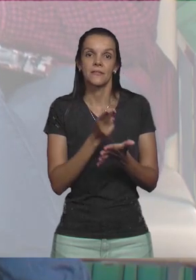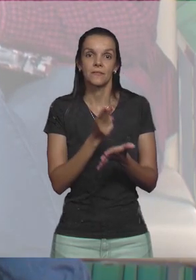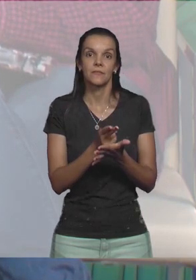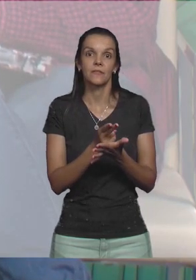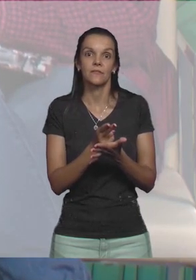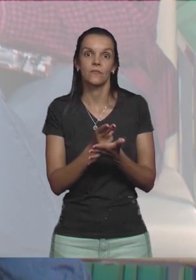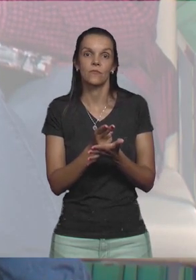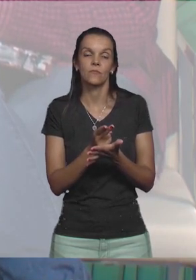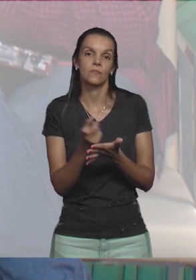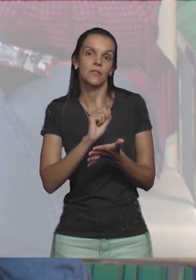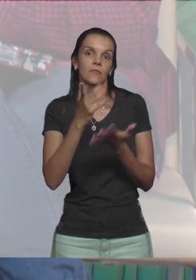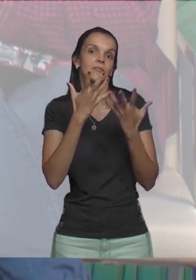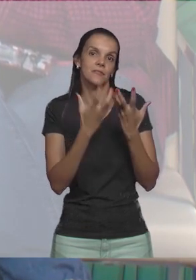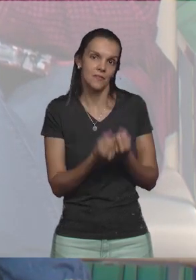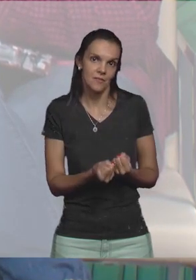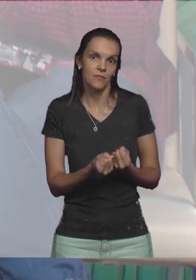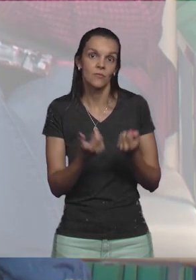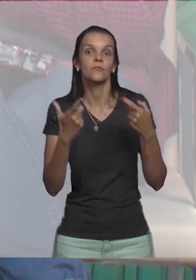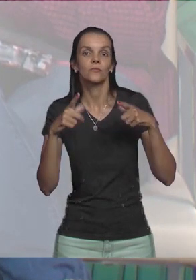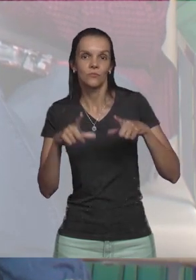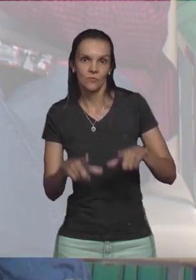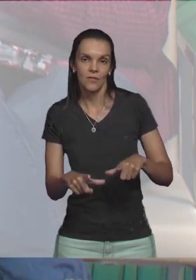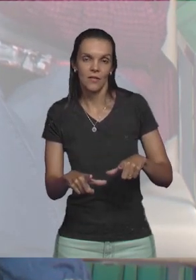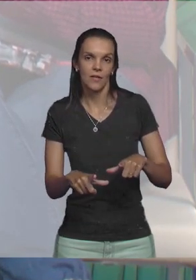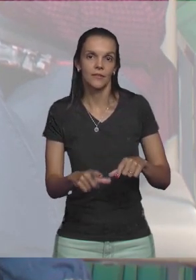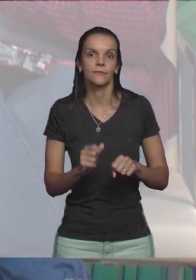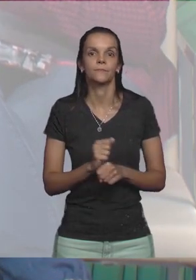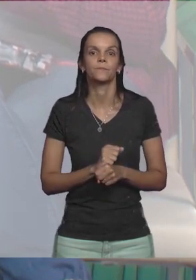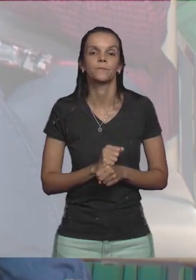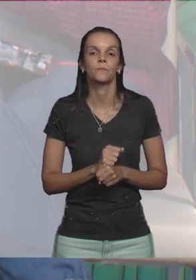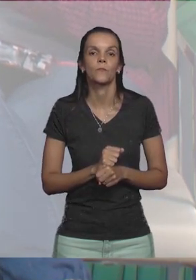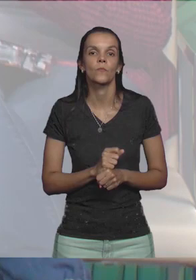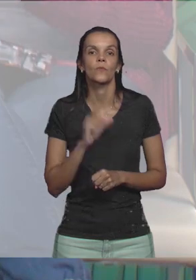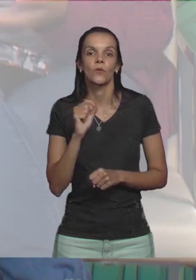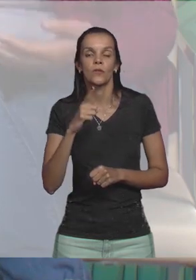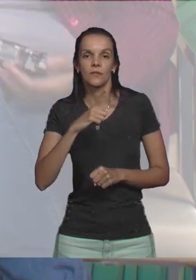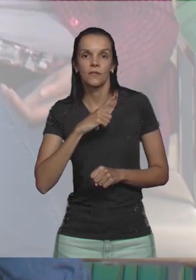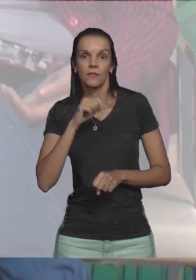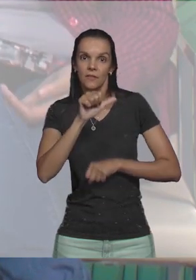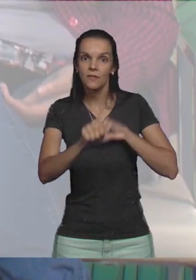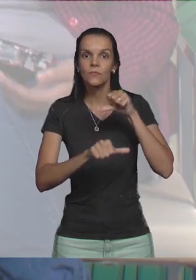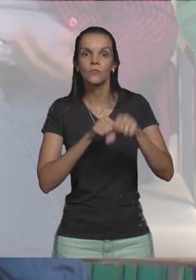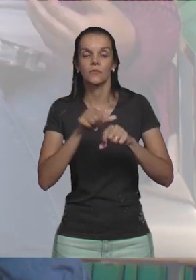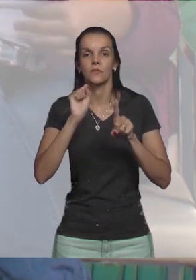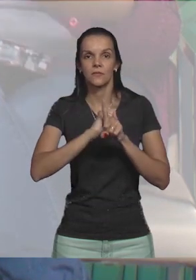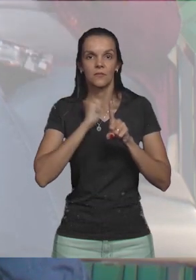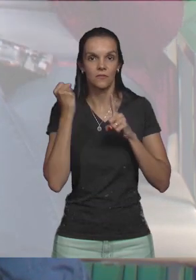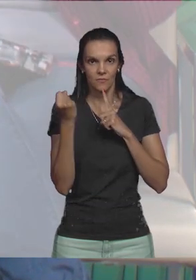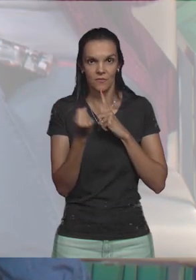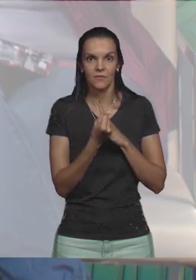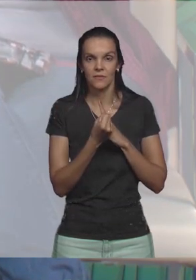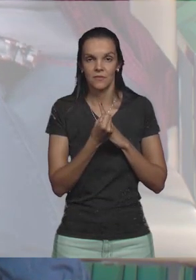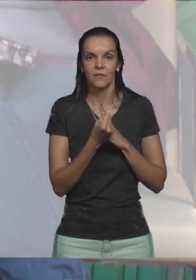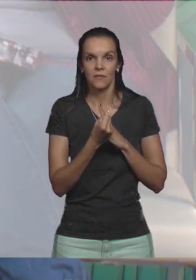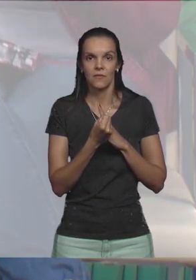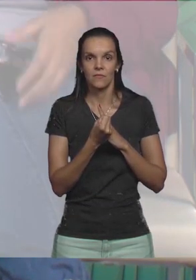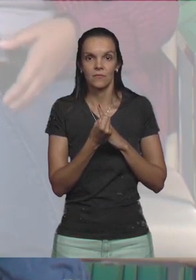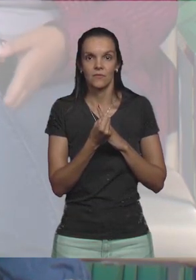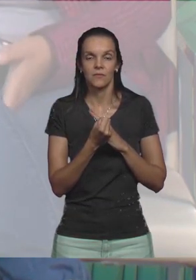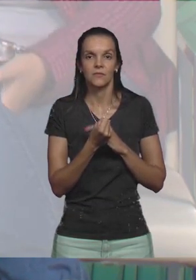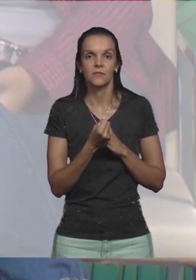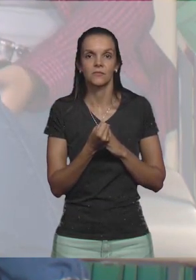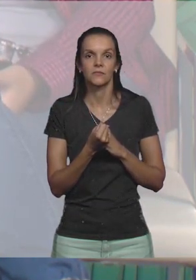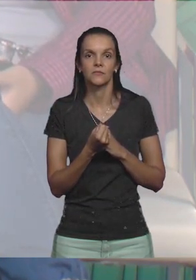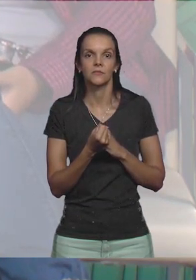negação do espaço. E talvez com isso que a gente vem tendo de mudança social, e aí a gente não, também acho que a gente não